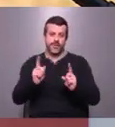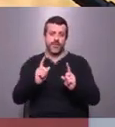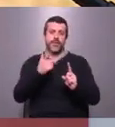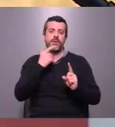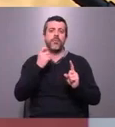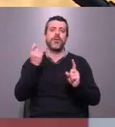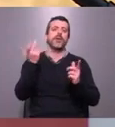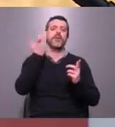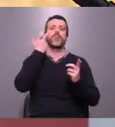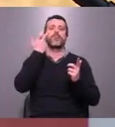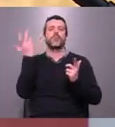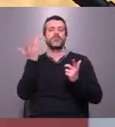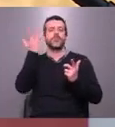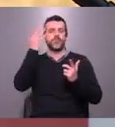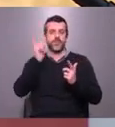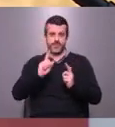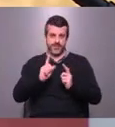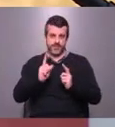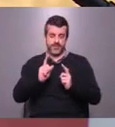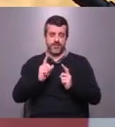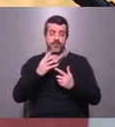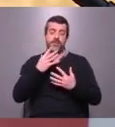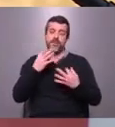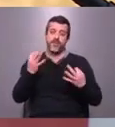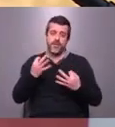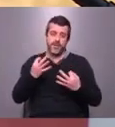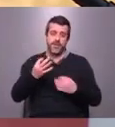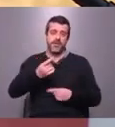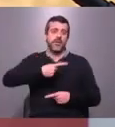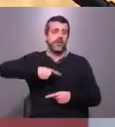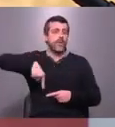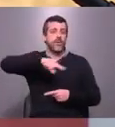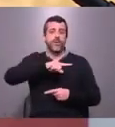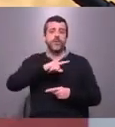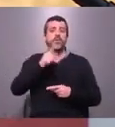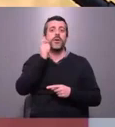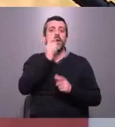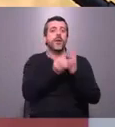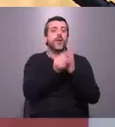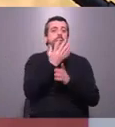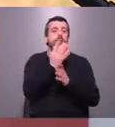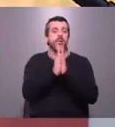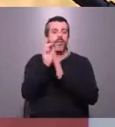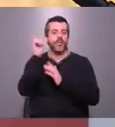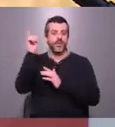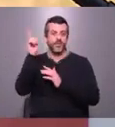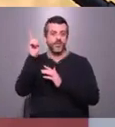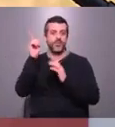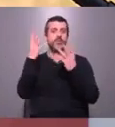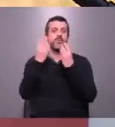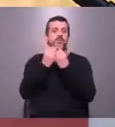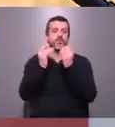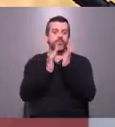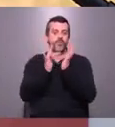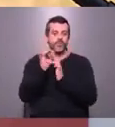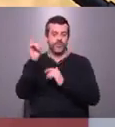gloriar. Na verdade, nós somos obra de Deus, criados em Jesus